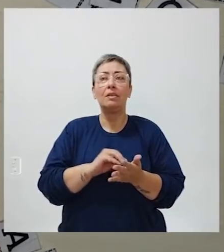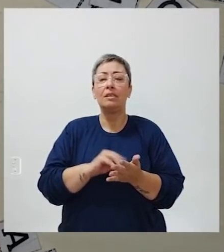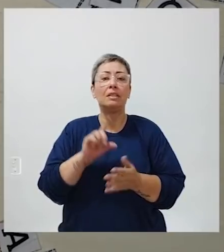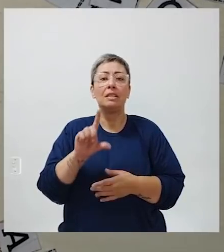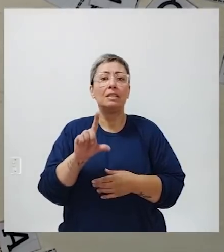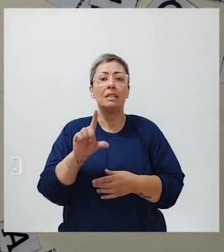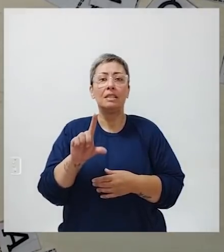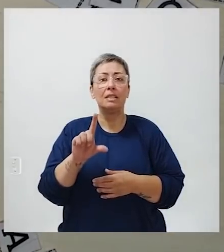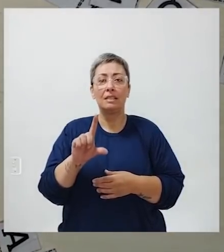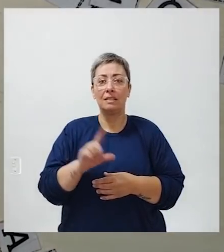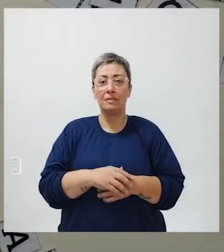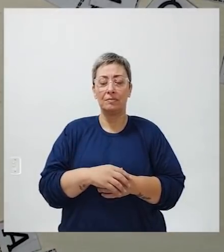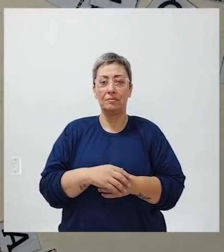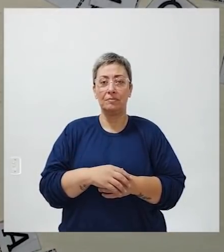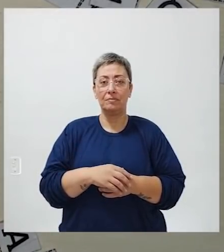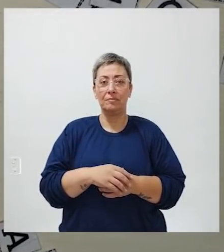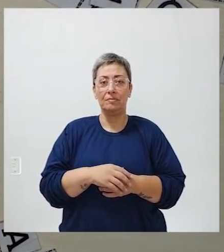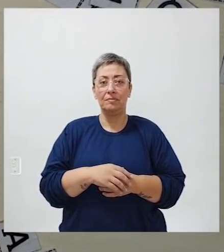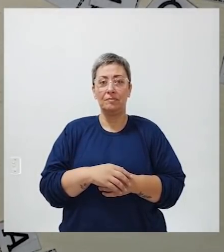Quem faz?